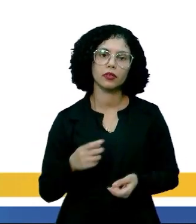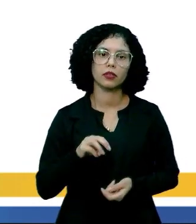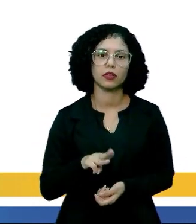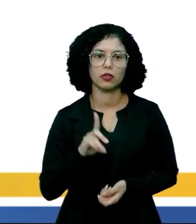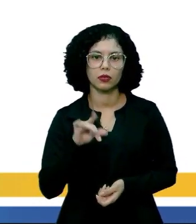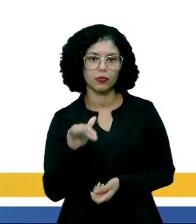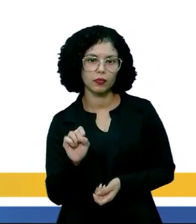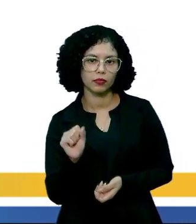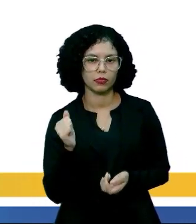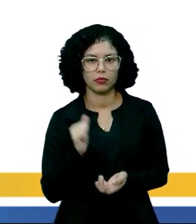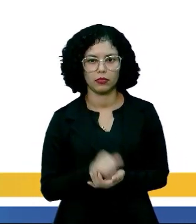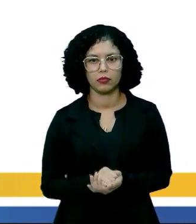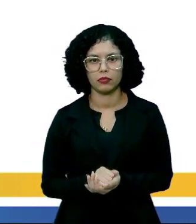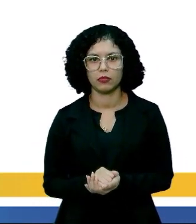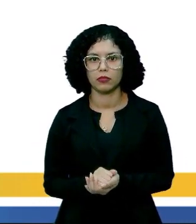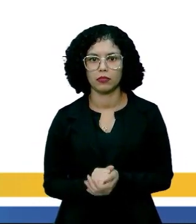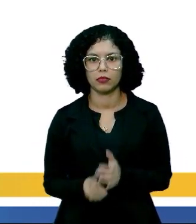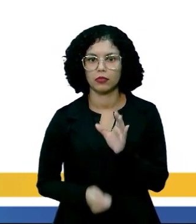vão ser